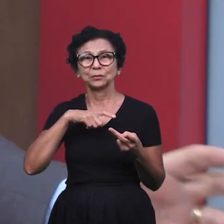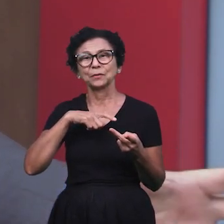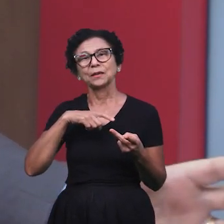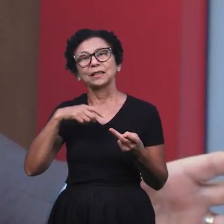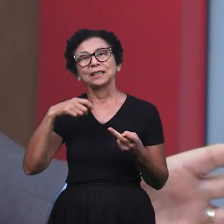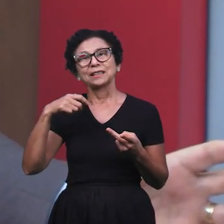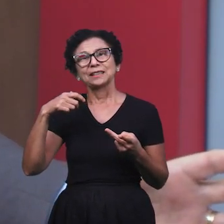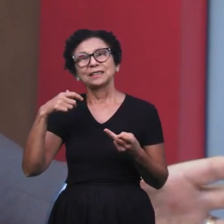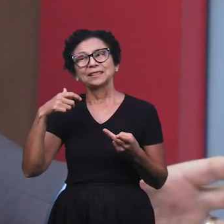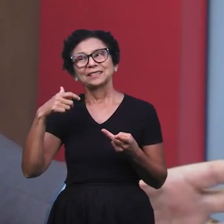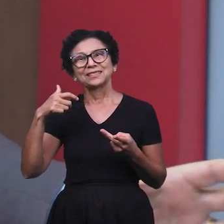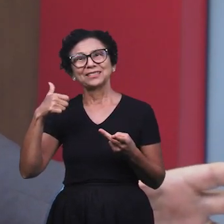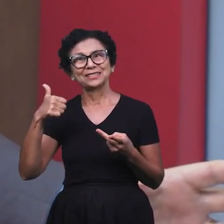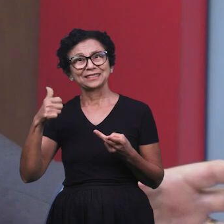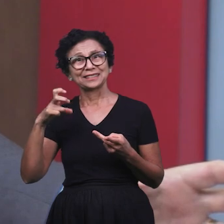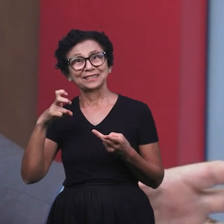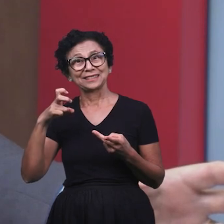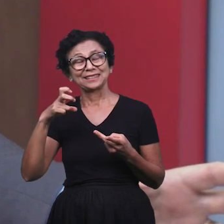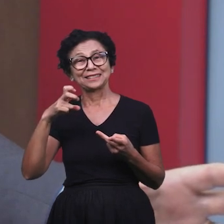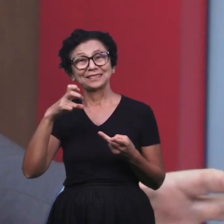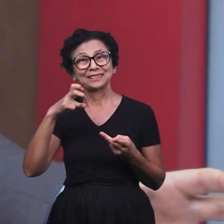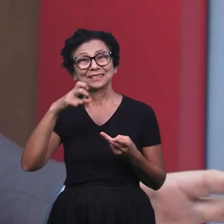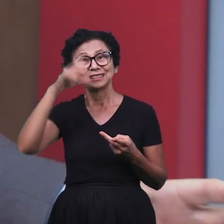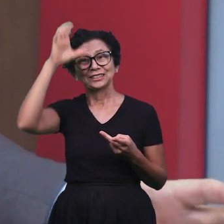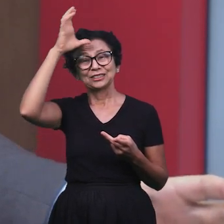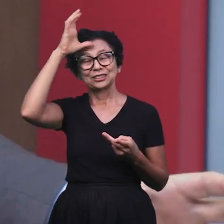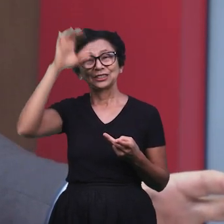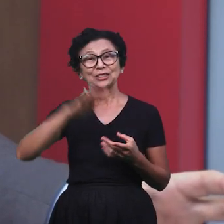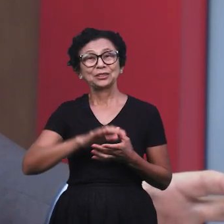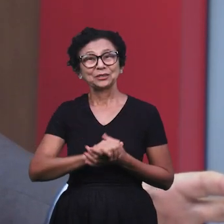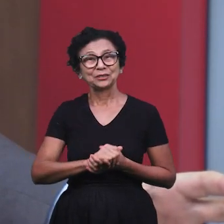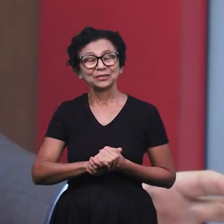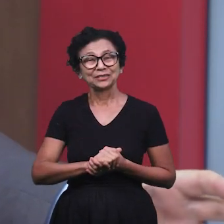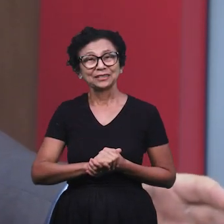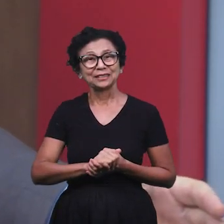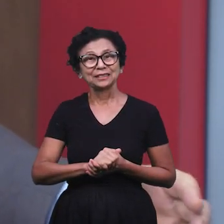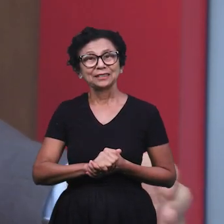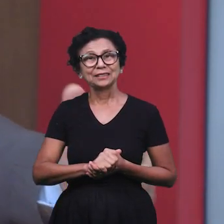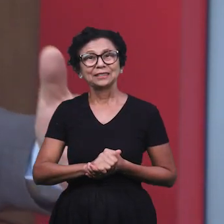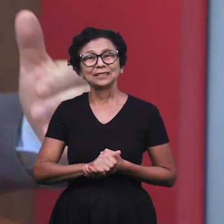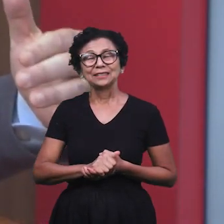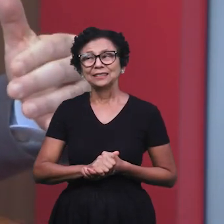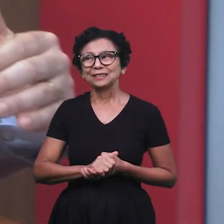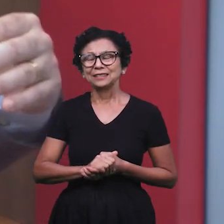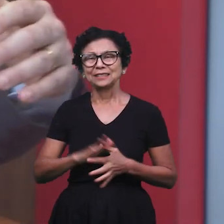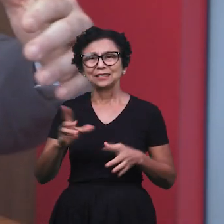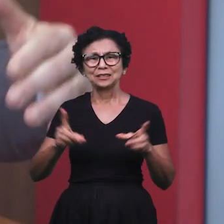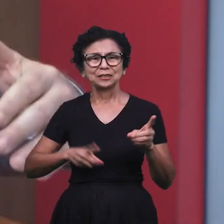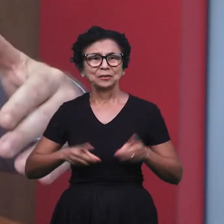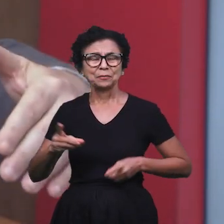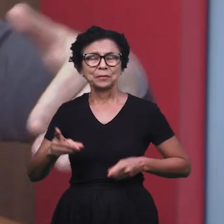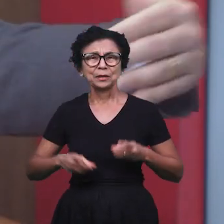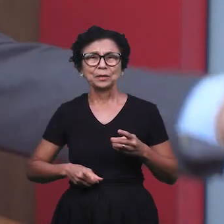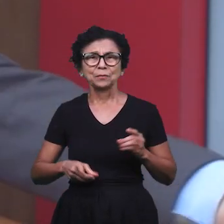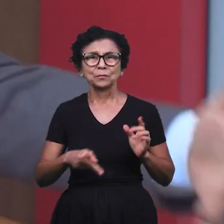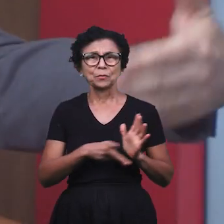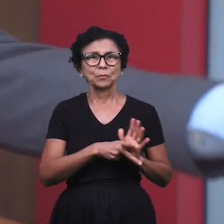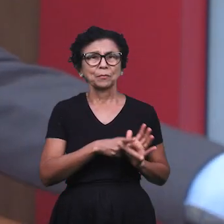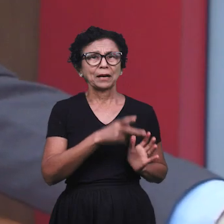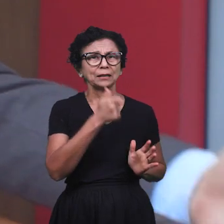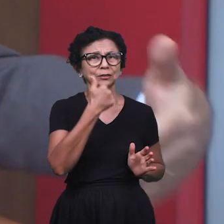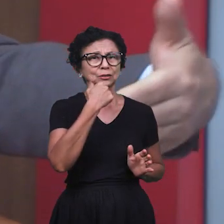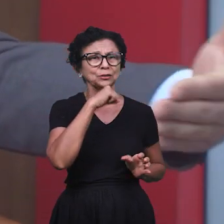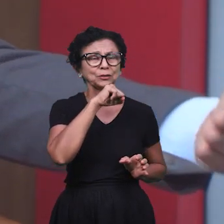51 primos de primeiro grau. E por ser cidade do interior, os primos maternos conviviam